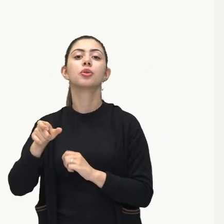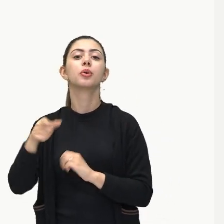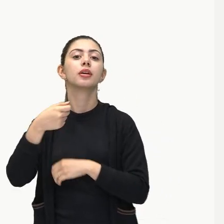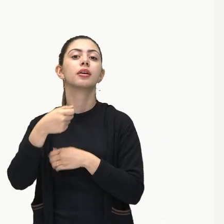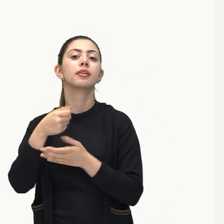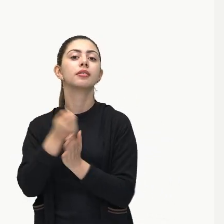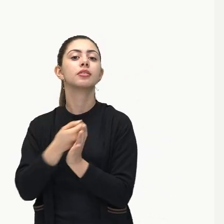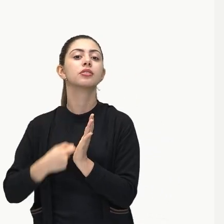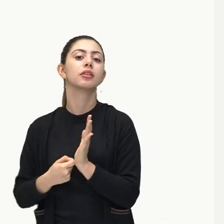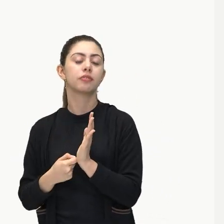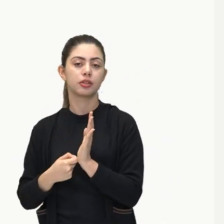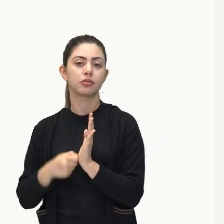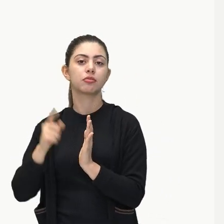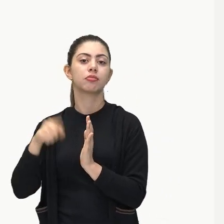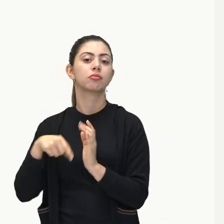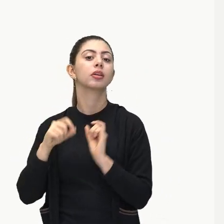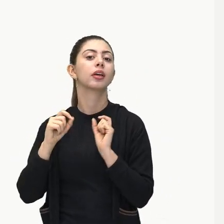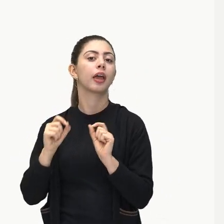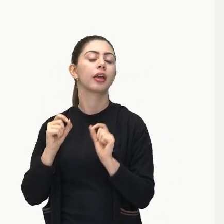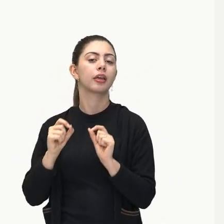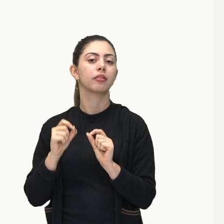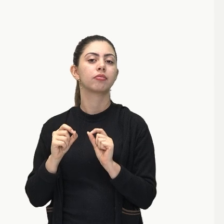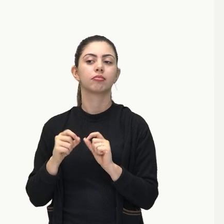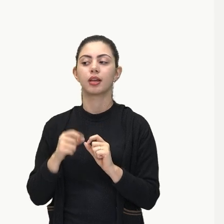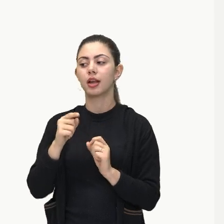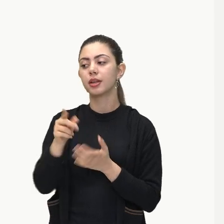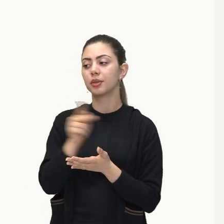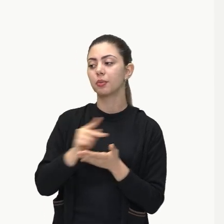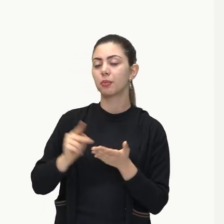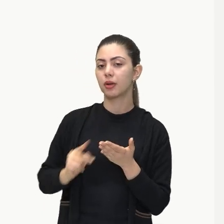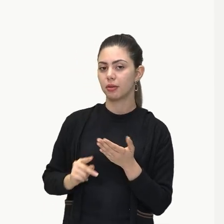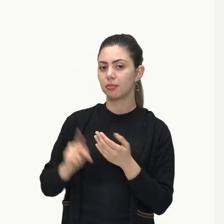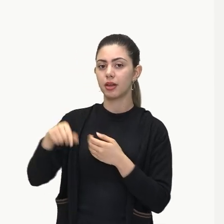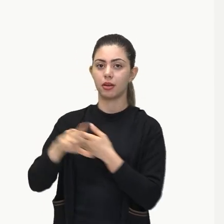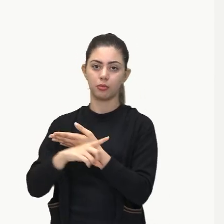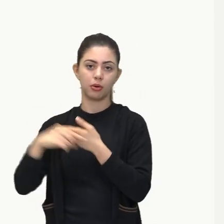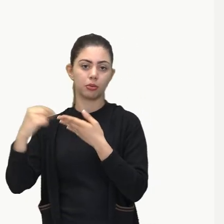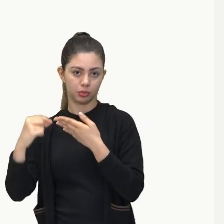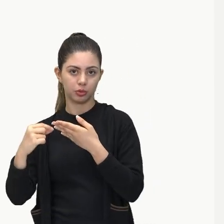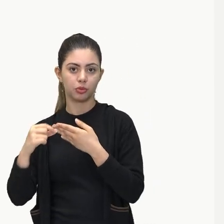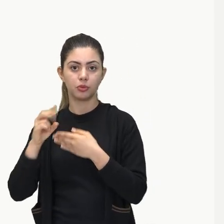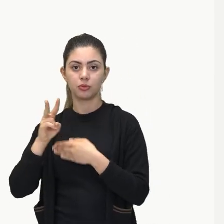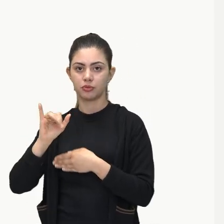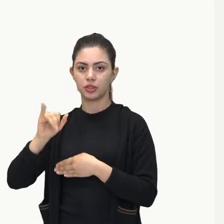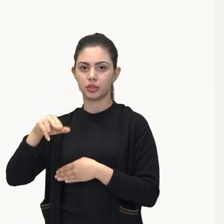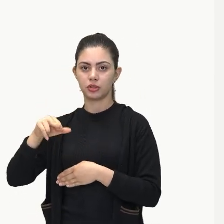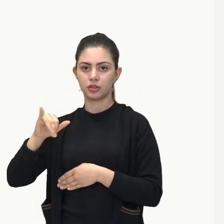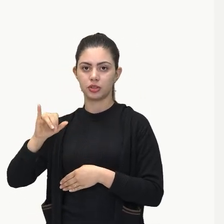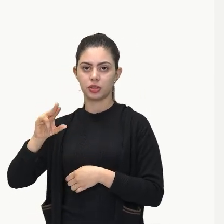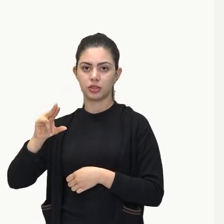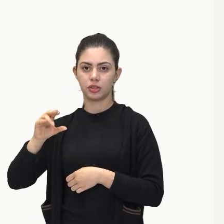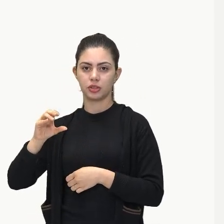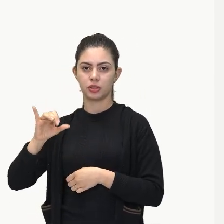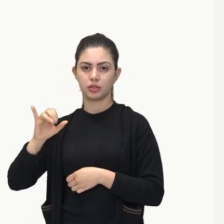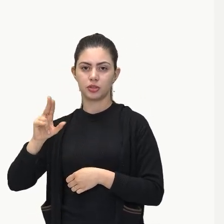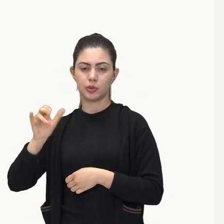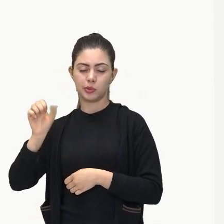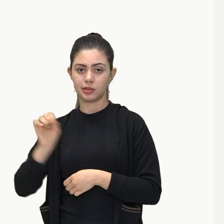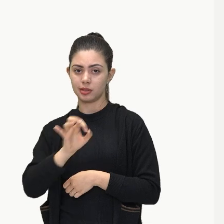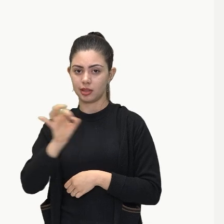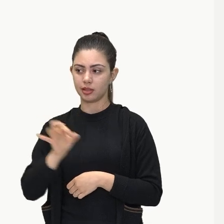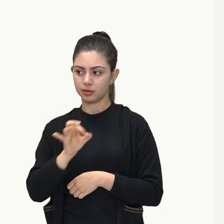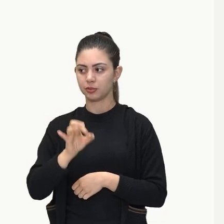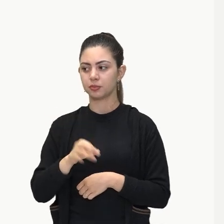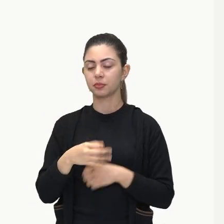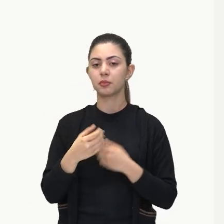do poema O Relógio, você tem que me responder Vinícius de Moraes. Perfeito? Só que o eu lírico